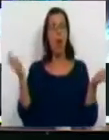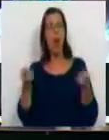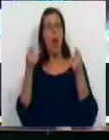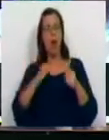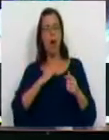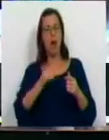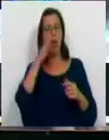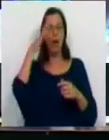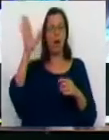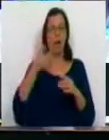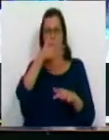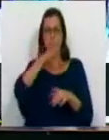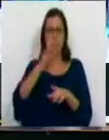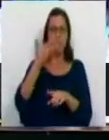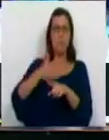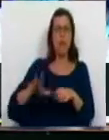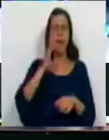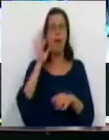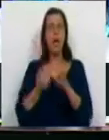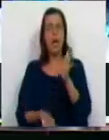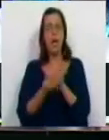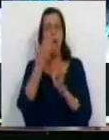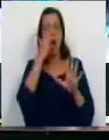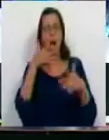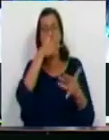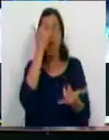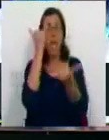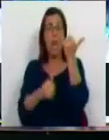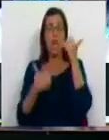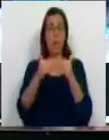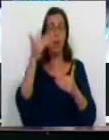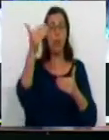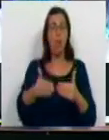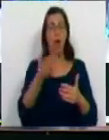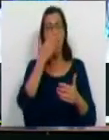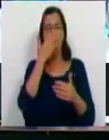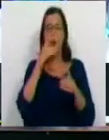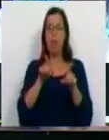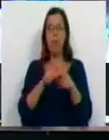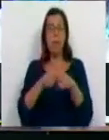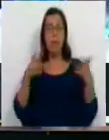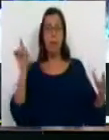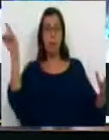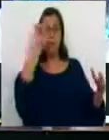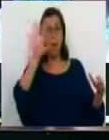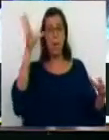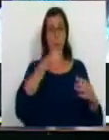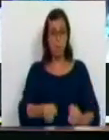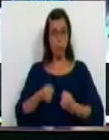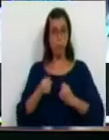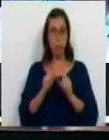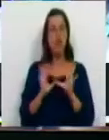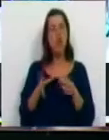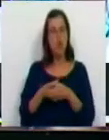campanhas anti-imigração e xenófobas, tentando criar um suposto inimigo externo, assistindo a um crescimento em alguns países com mais força